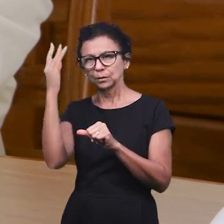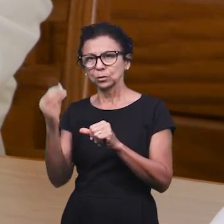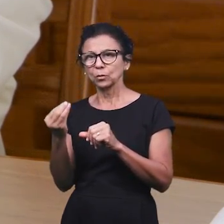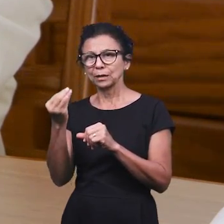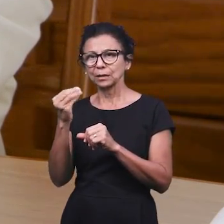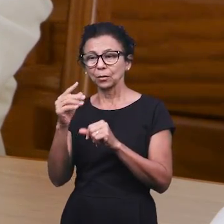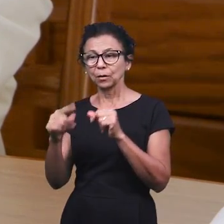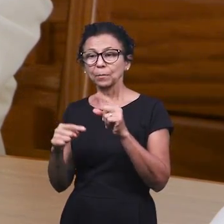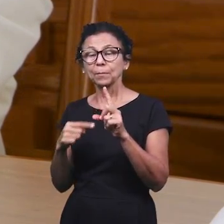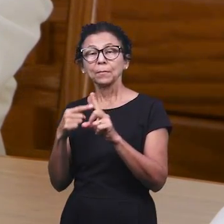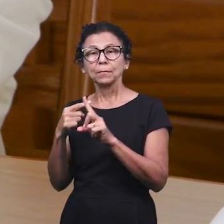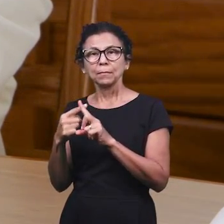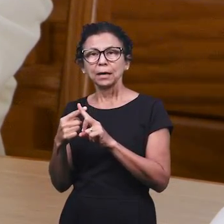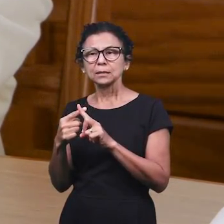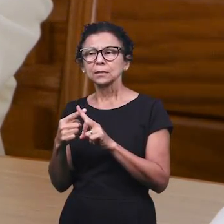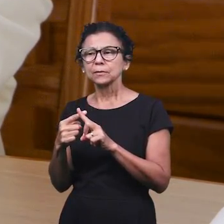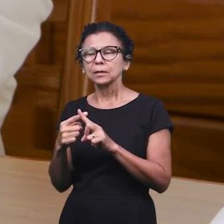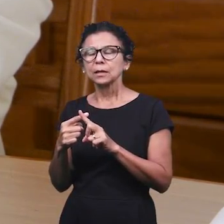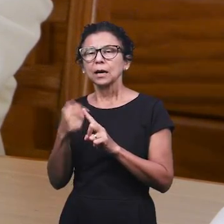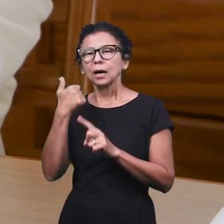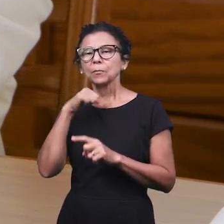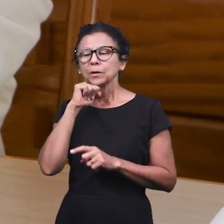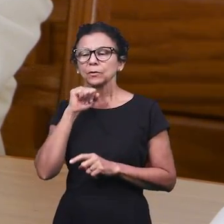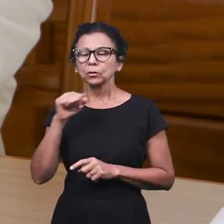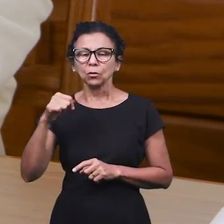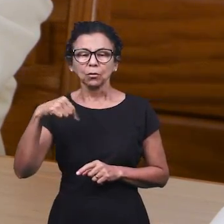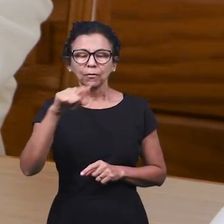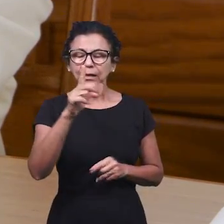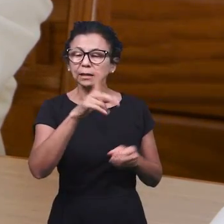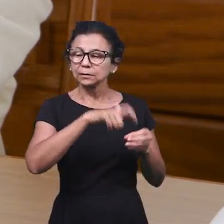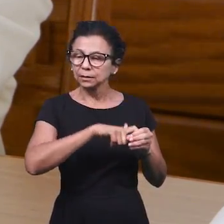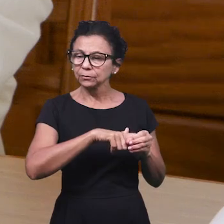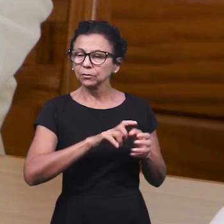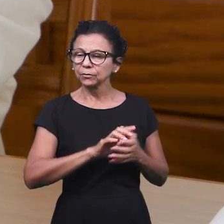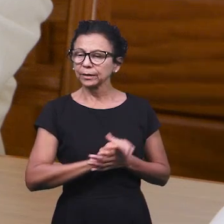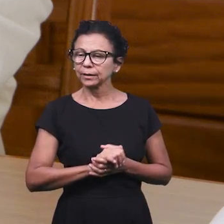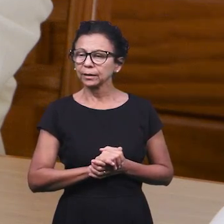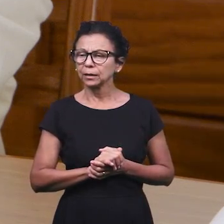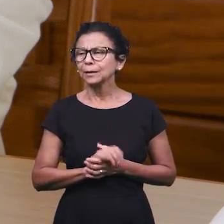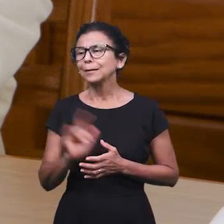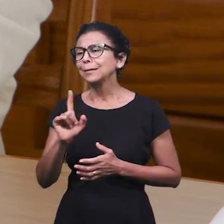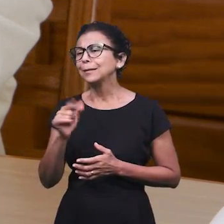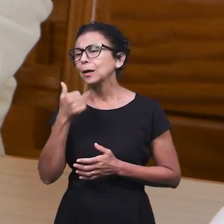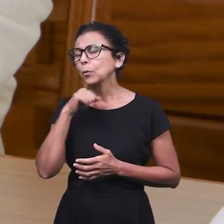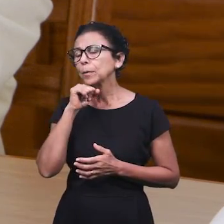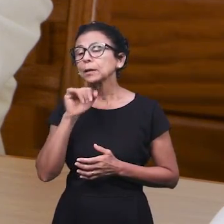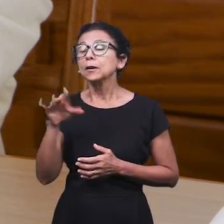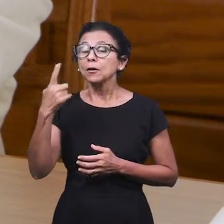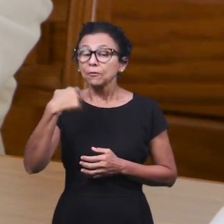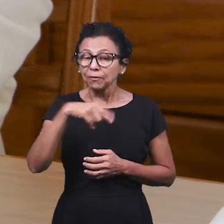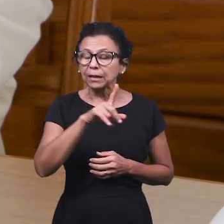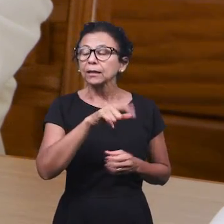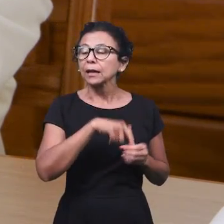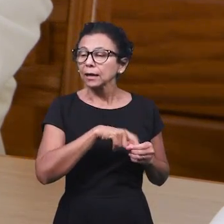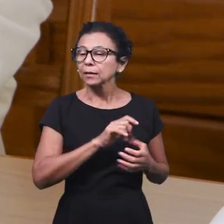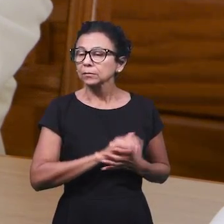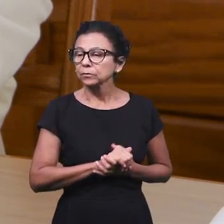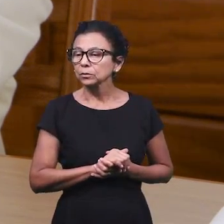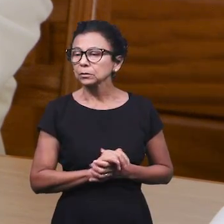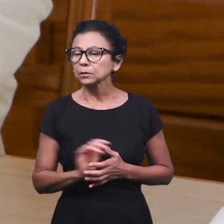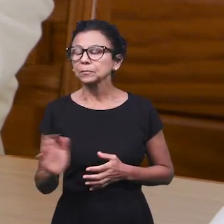local lá, na venda, né? Uma padaria, não lembro o local, foi comprar uma coisa. Então chegou lá, ela chegou em casa com